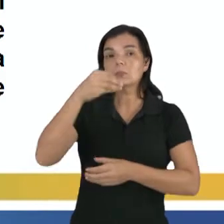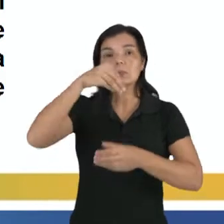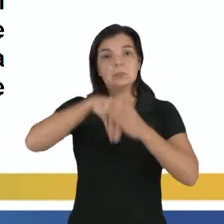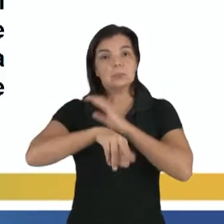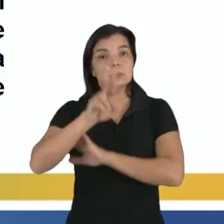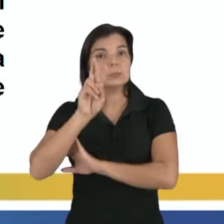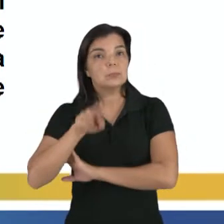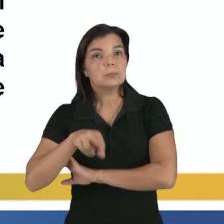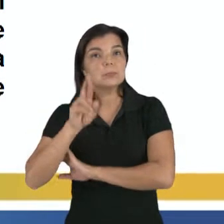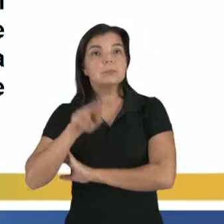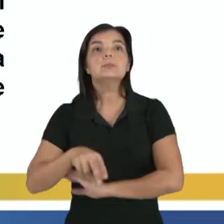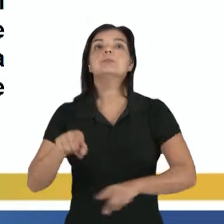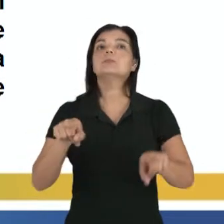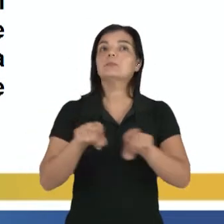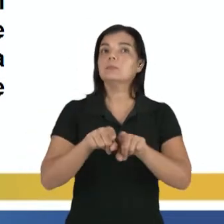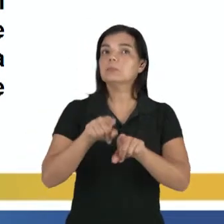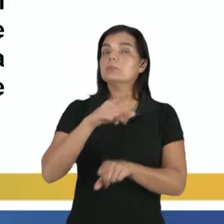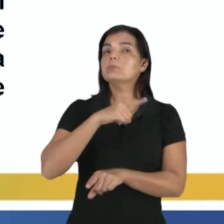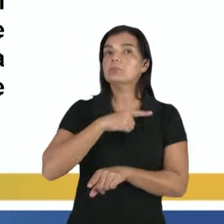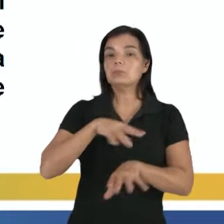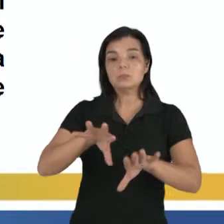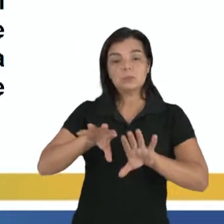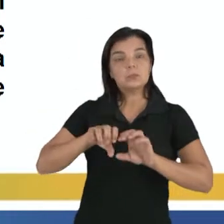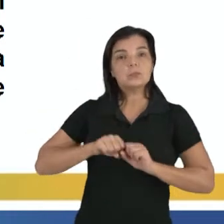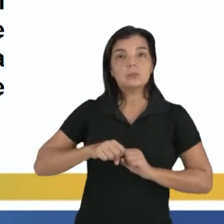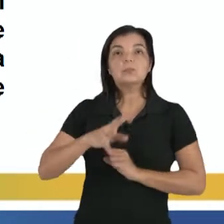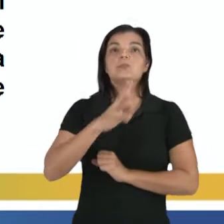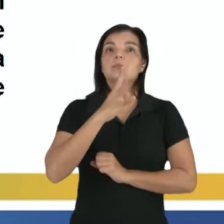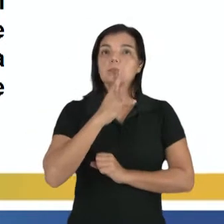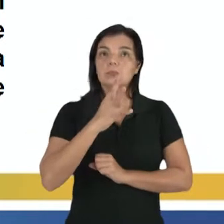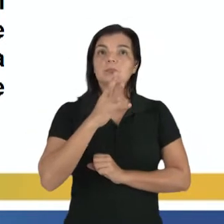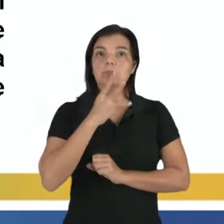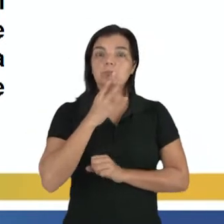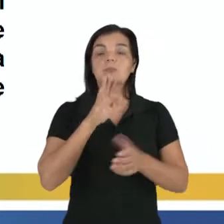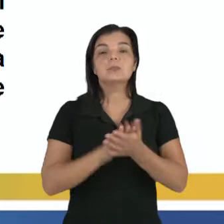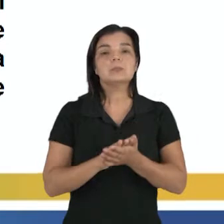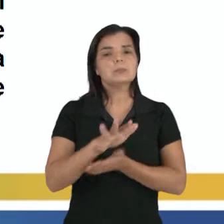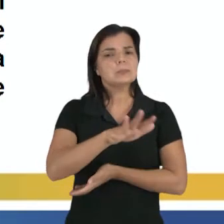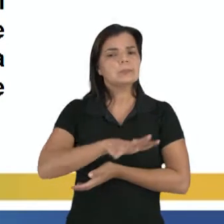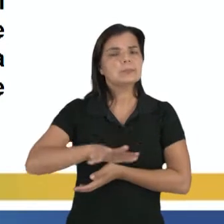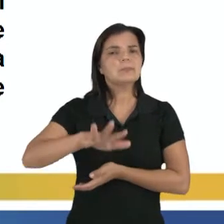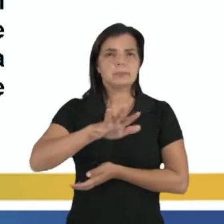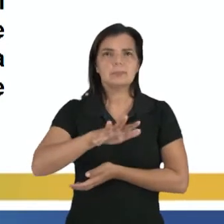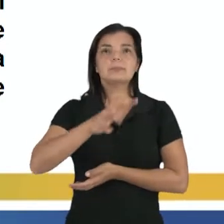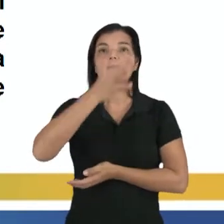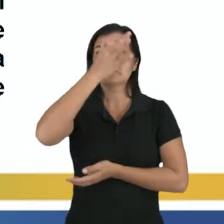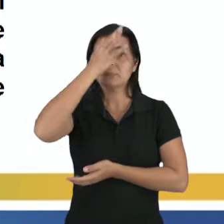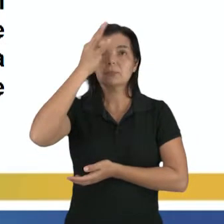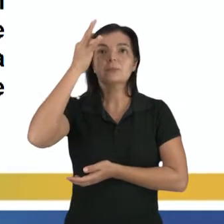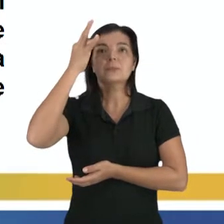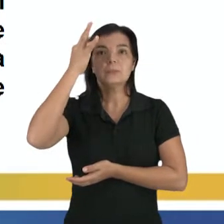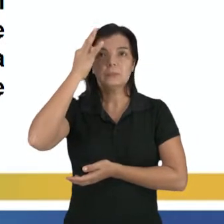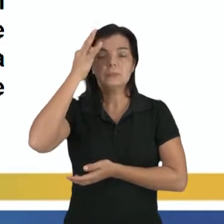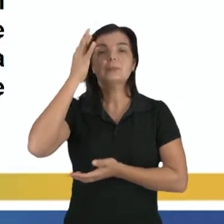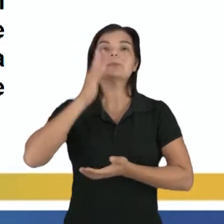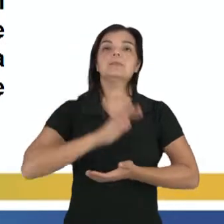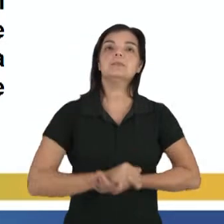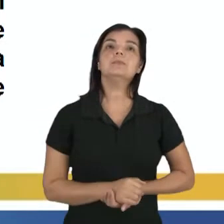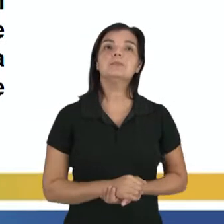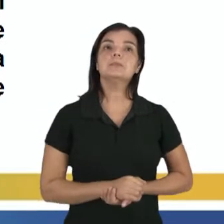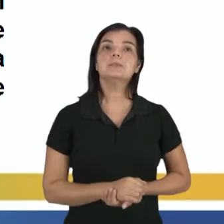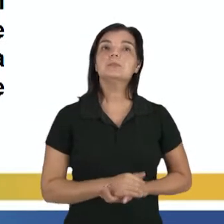razão, quanto para a obtenção de um conhecimento, em determinada área, como no caso